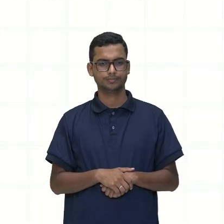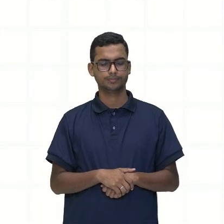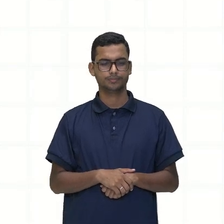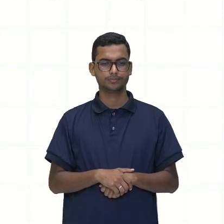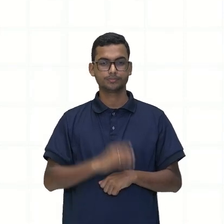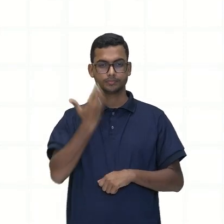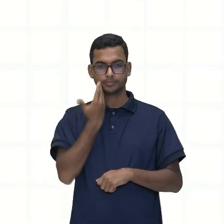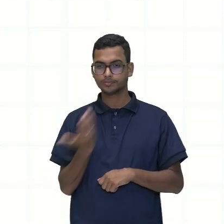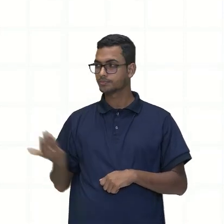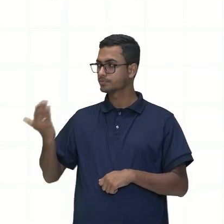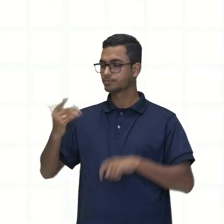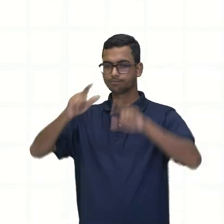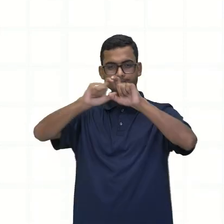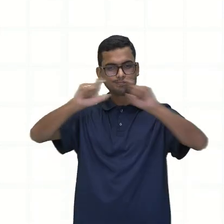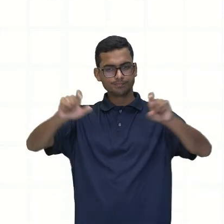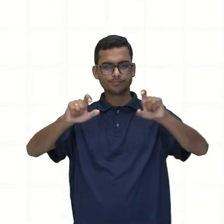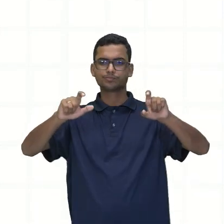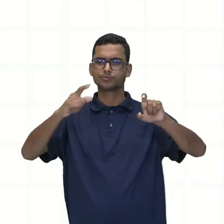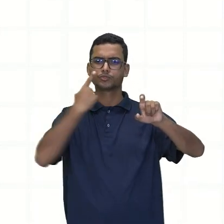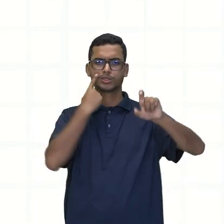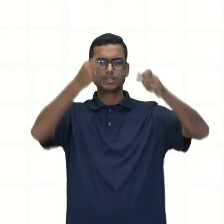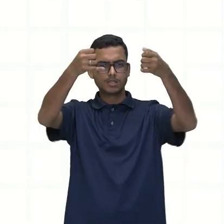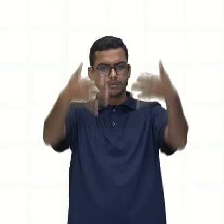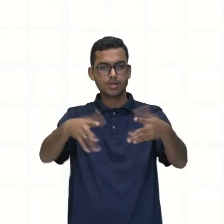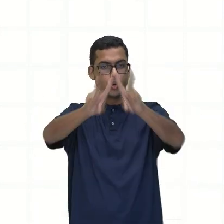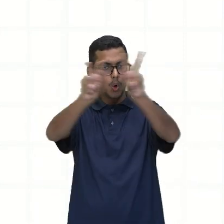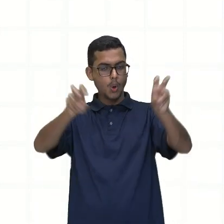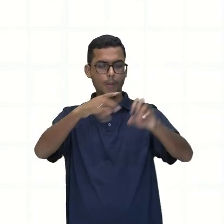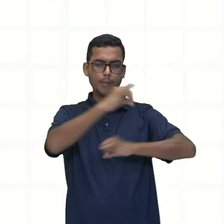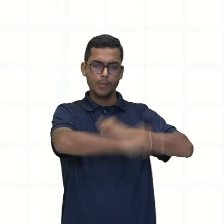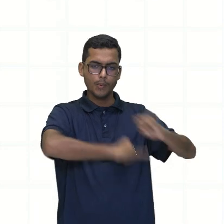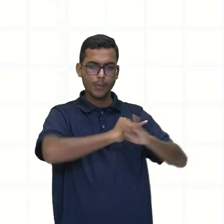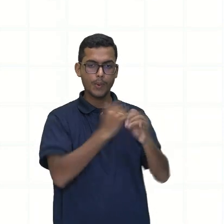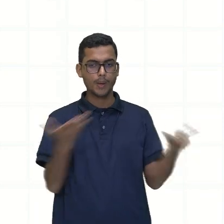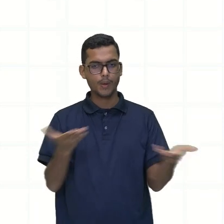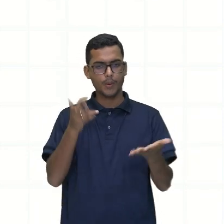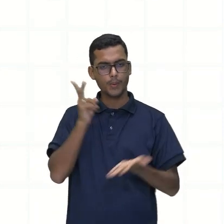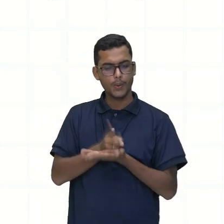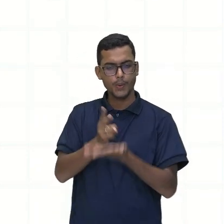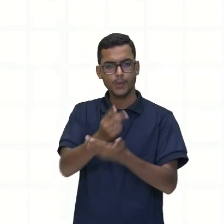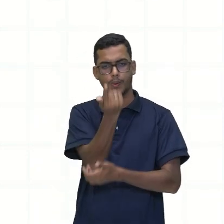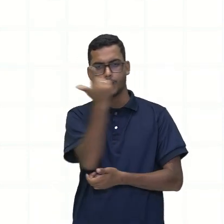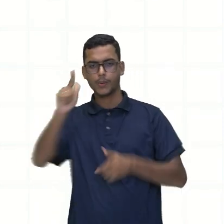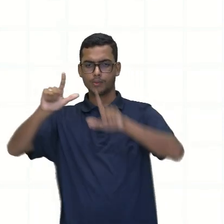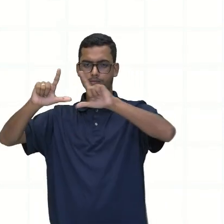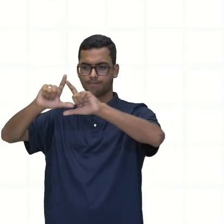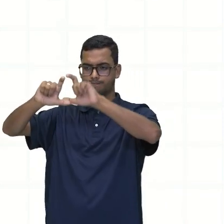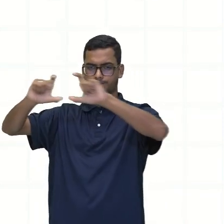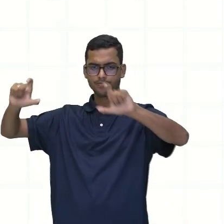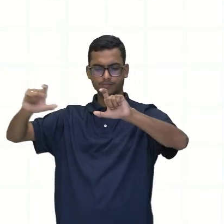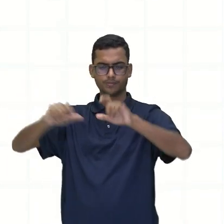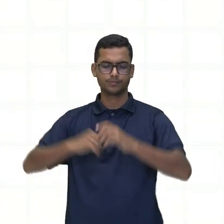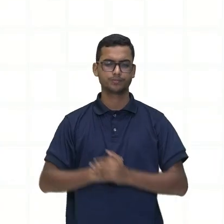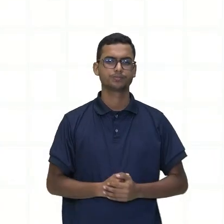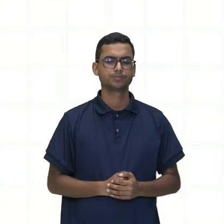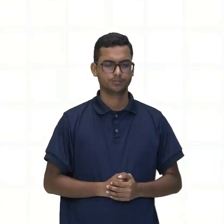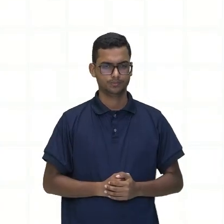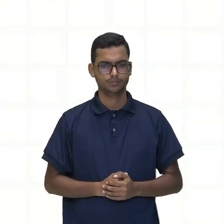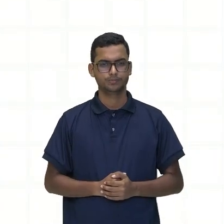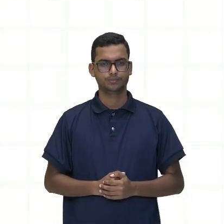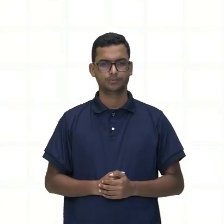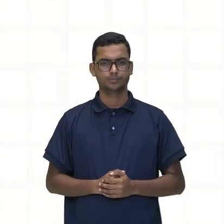primeiro parágrafo que falava sobre a internet. Agora nós vamos ver o próximo parágrafo.